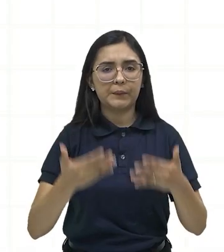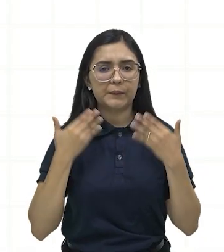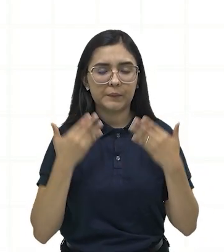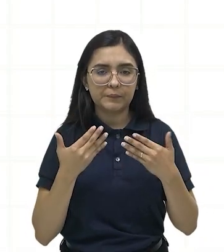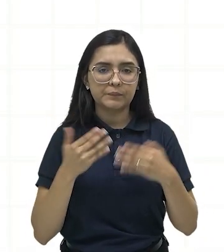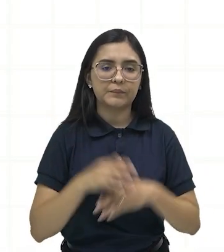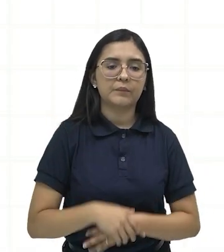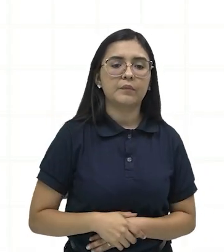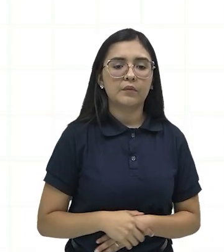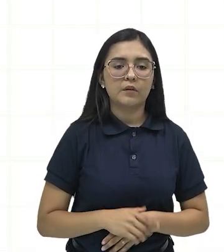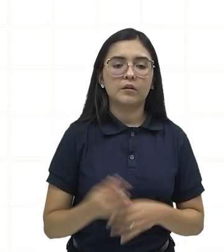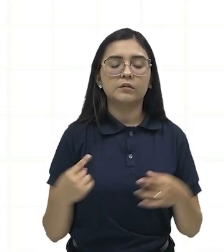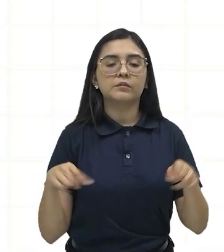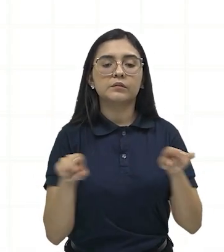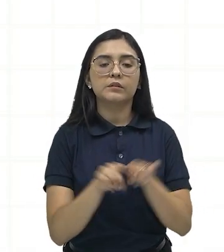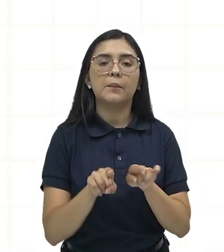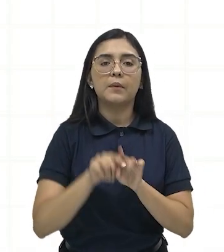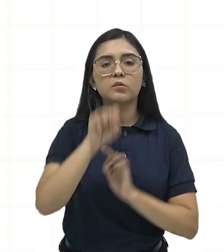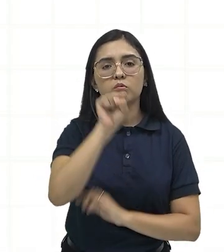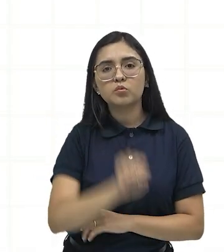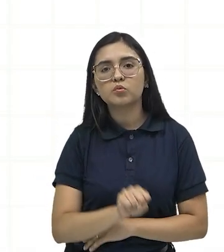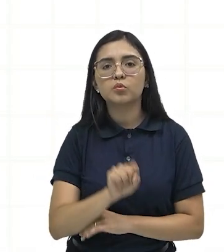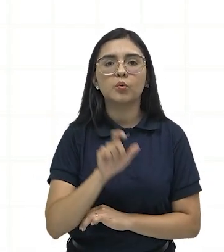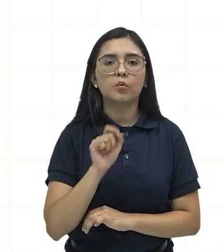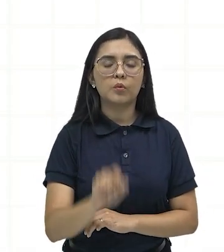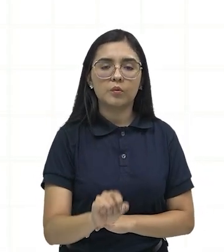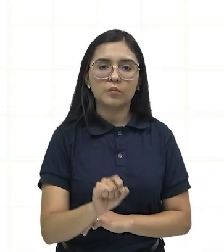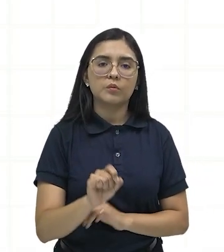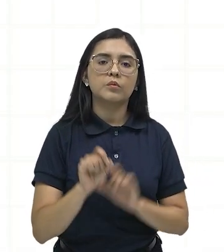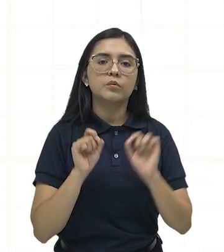equatorial, e já temos um sul com clima